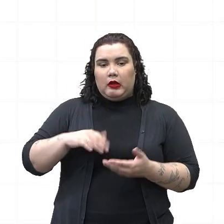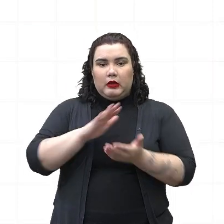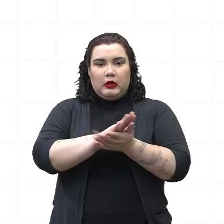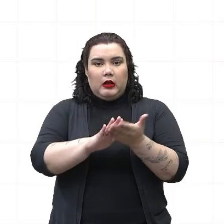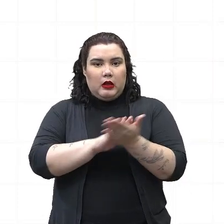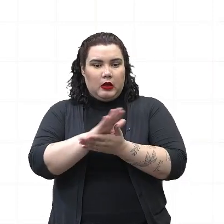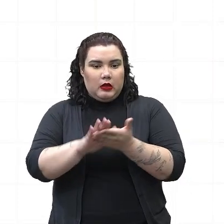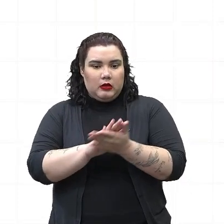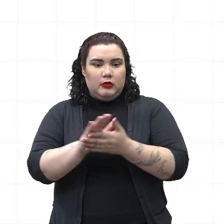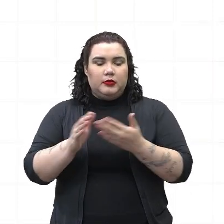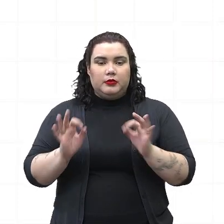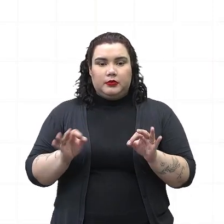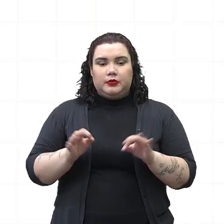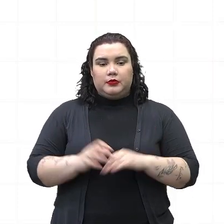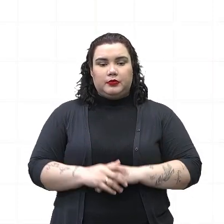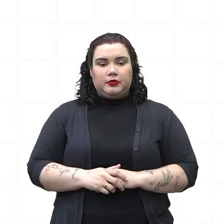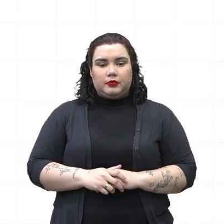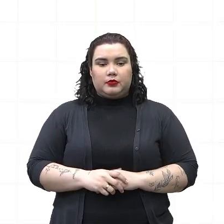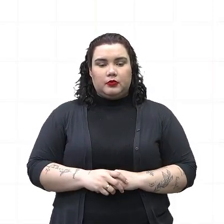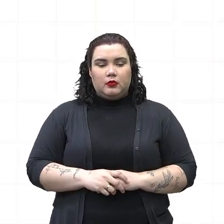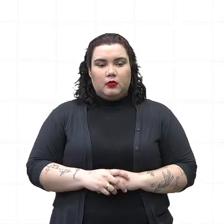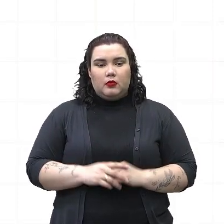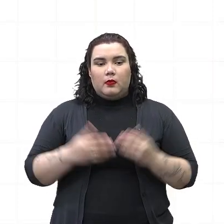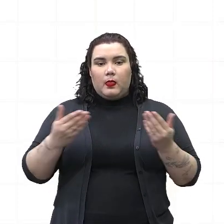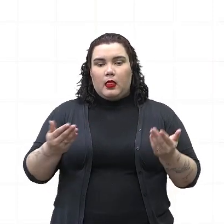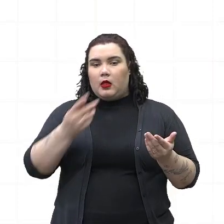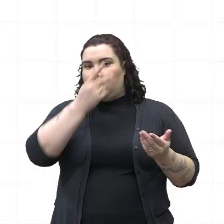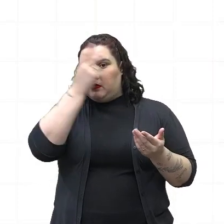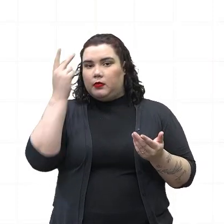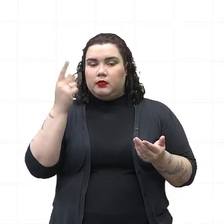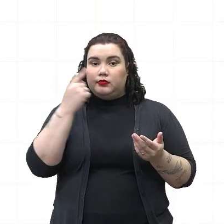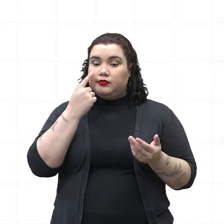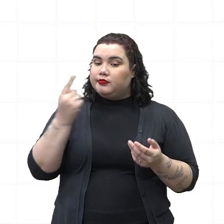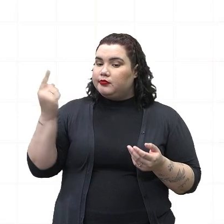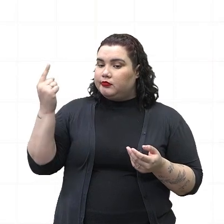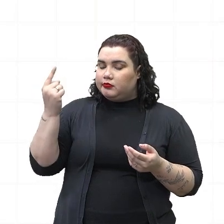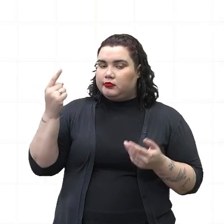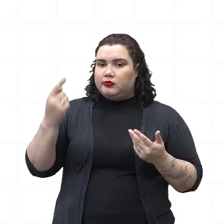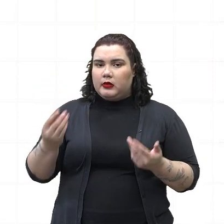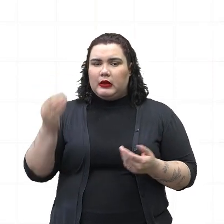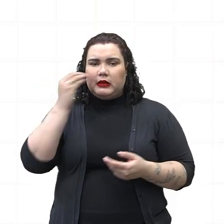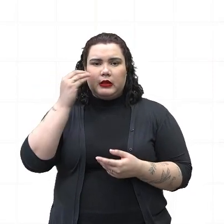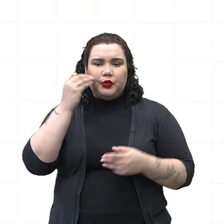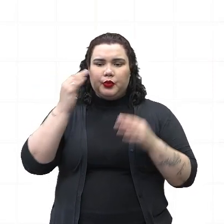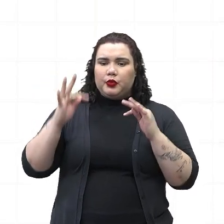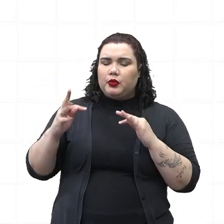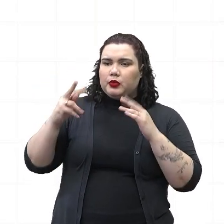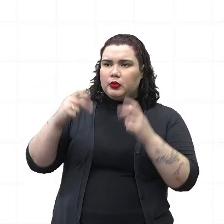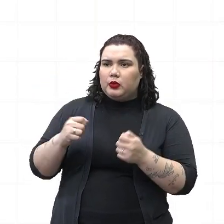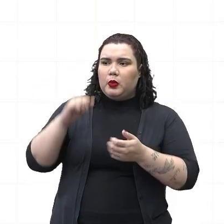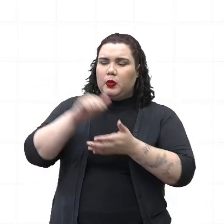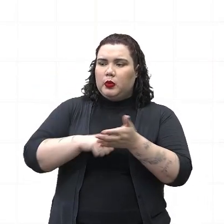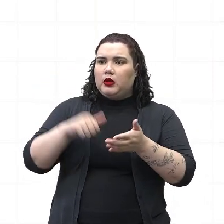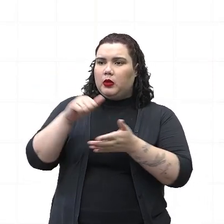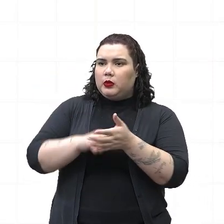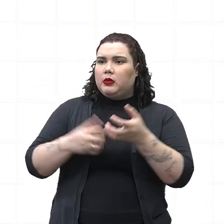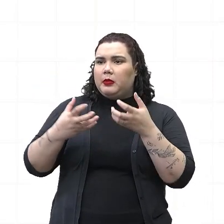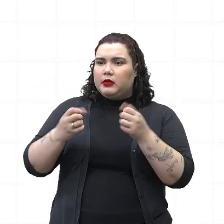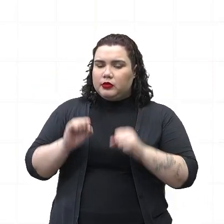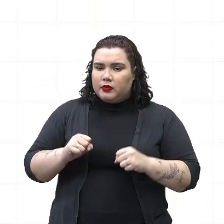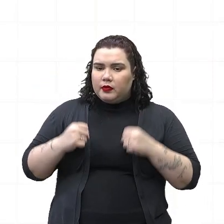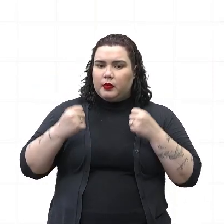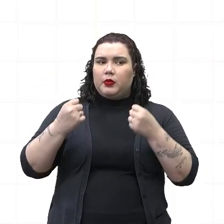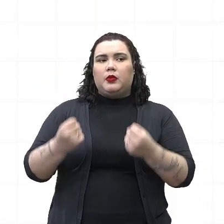necessidades básicas. Então, uma pessoa como essa que está aí, será que ela não tentou tudo? Será que ela não tentou o suficiente? Será que ela não se